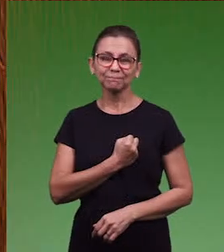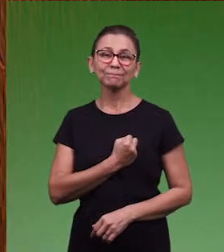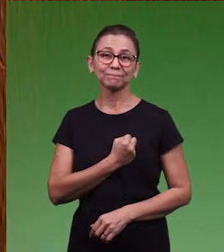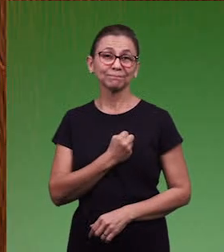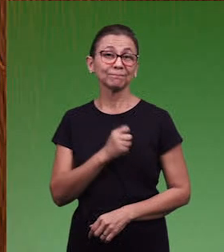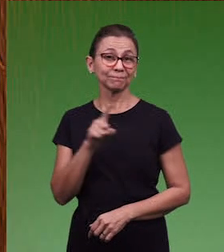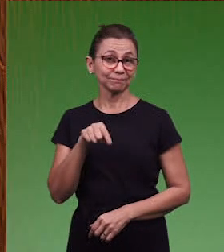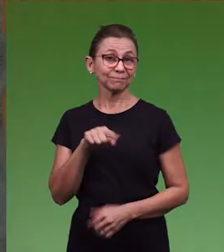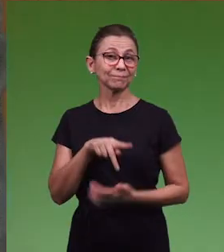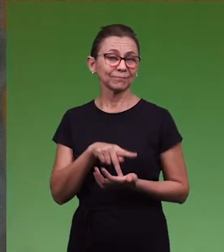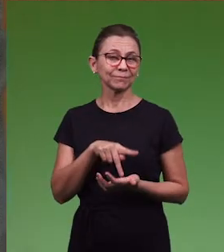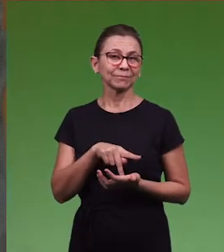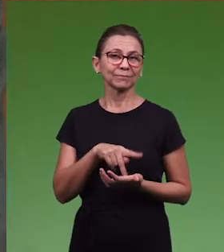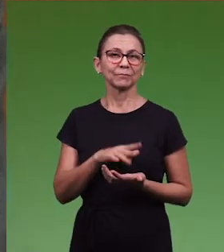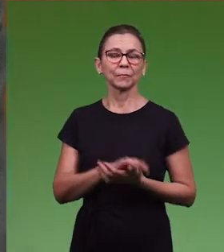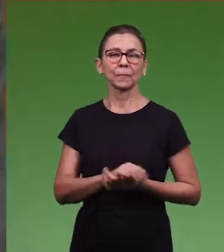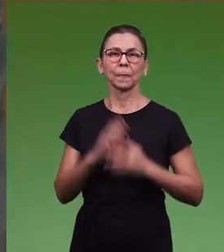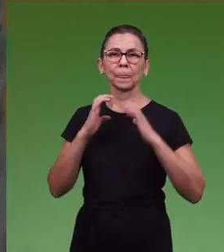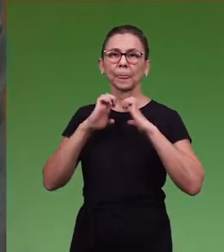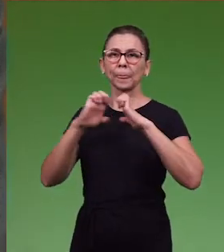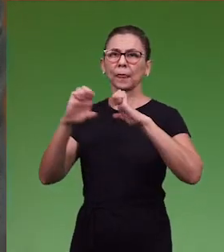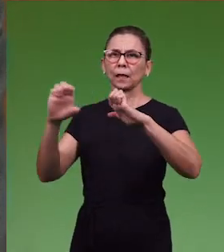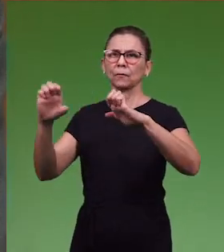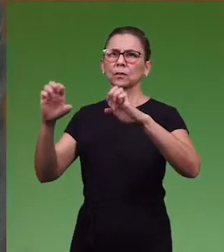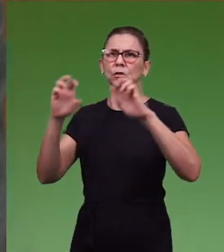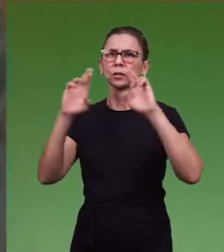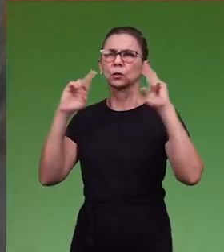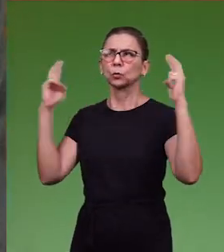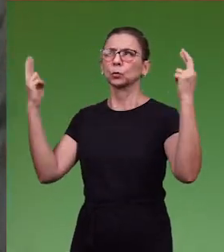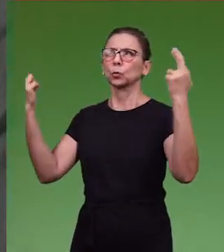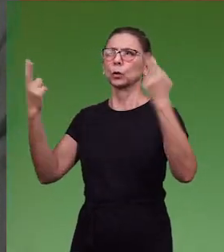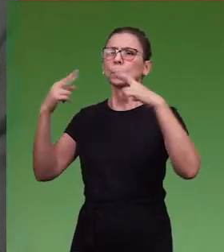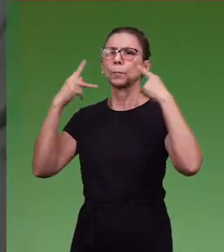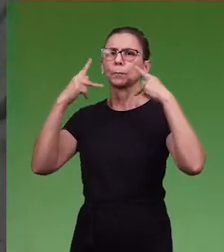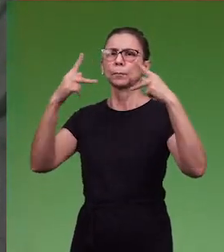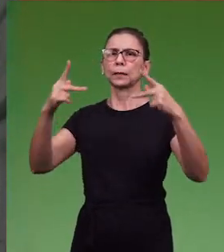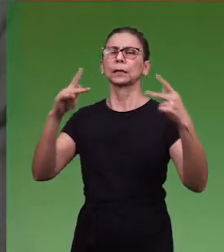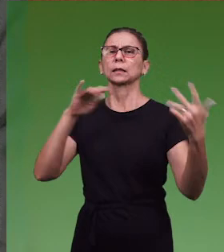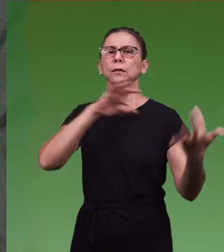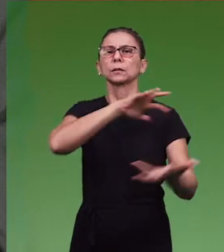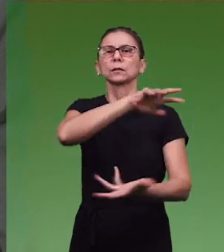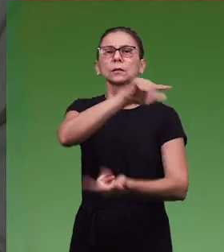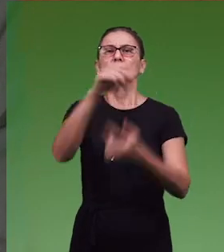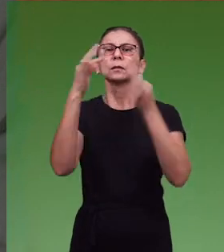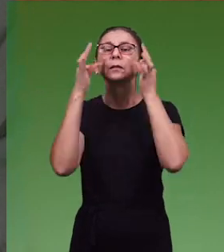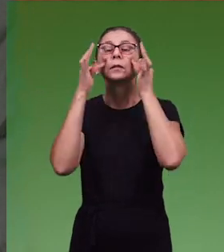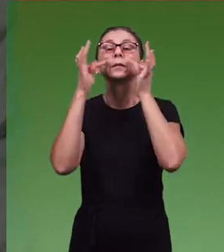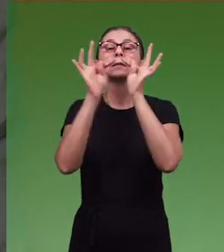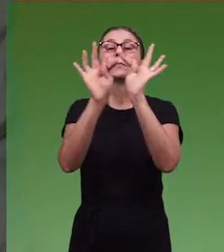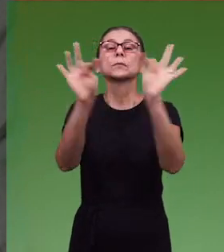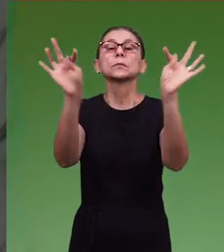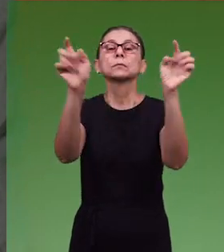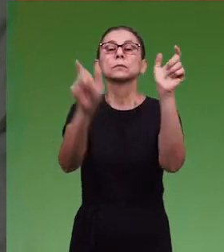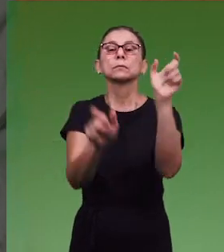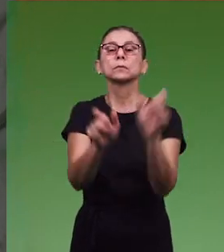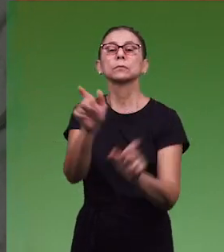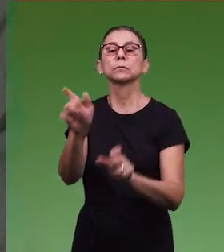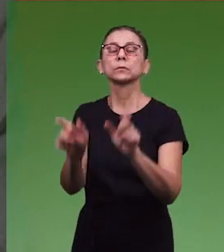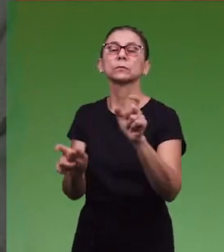Não é? Esse evangelho do reino será pregado em todo o mundo, em testemunha a todas as gentes.